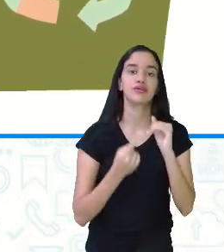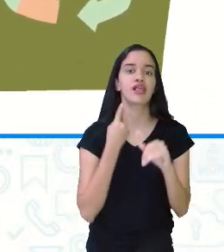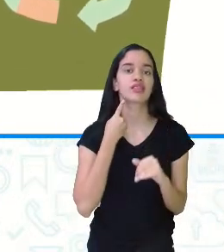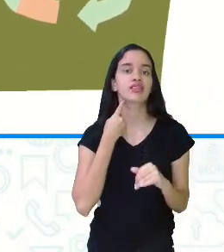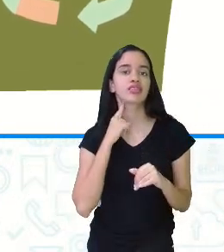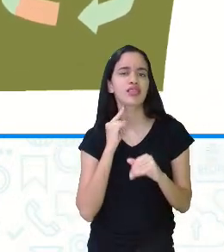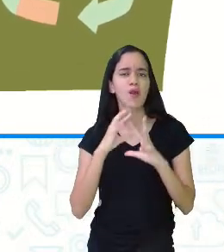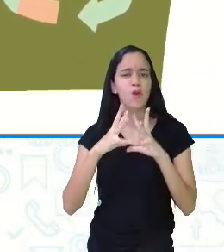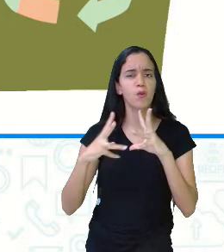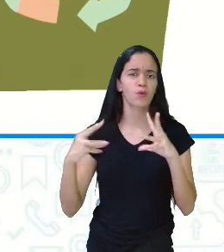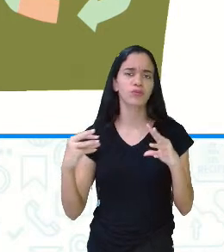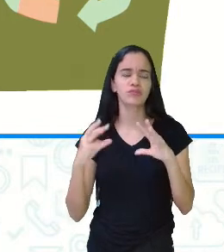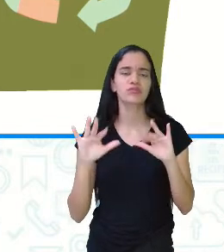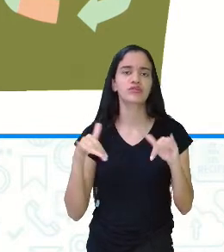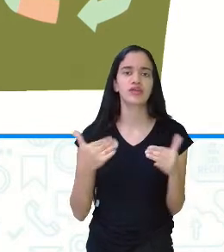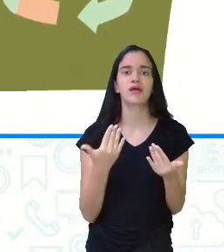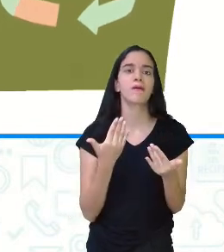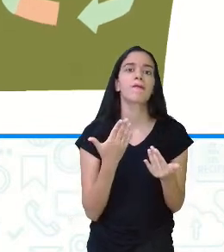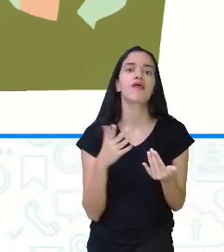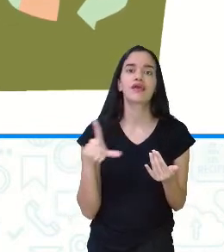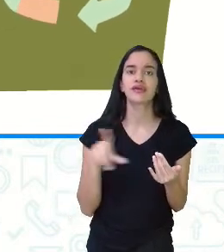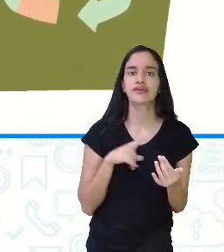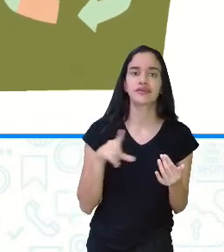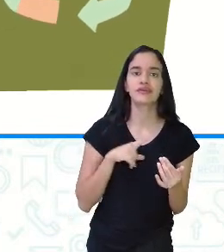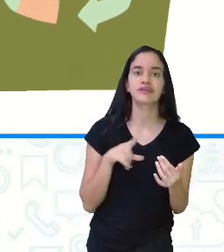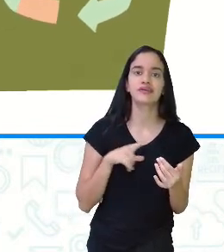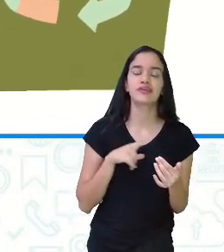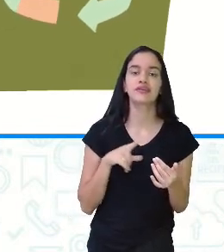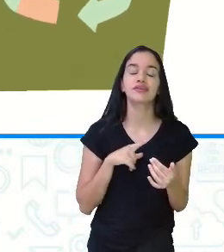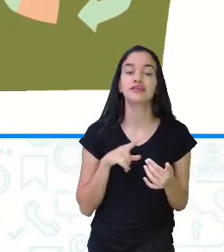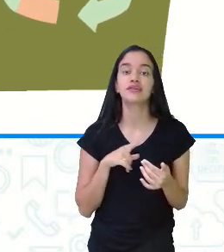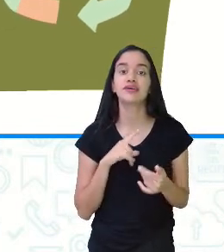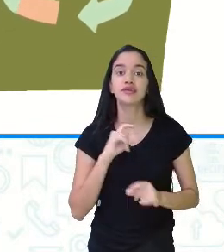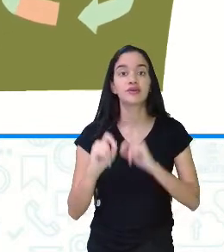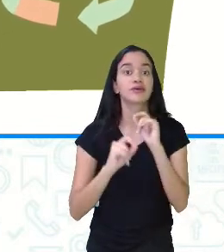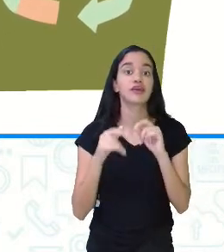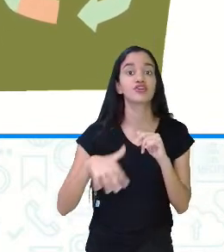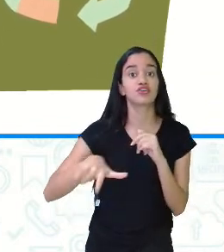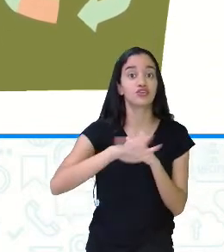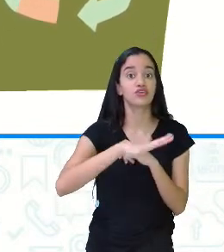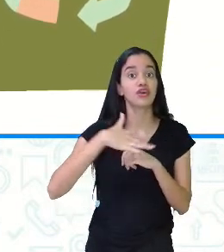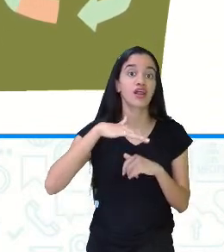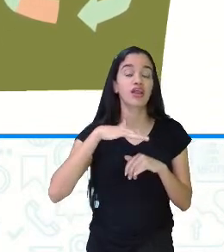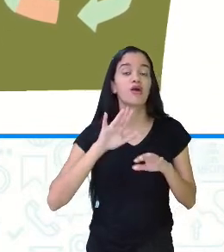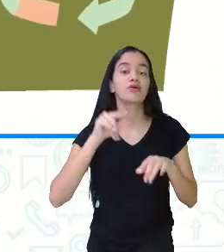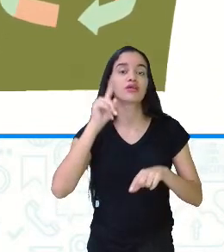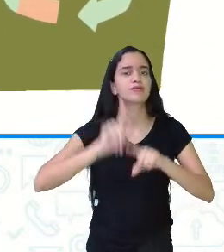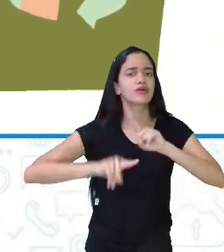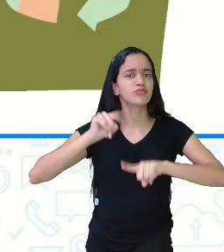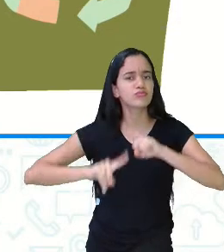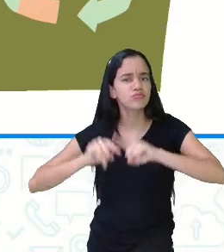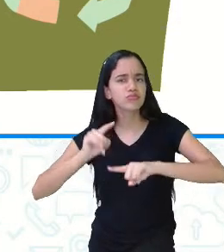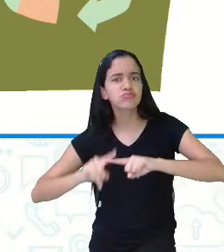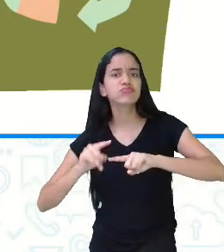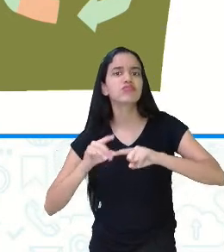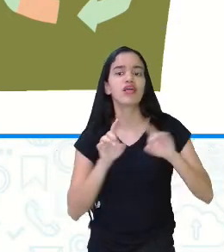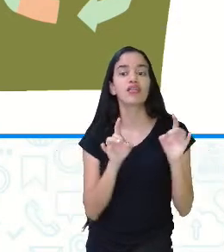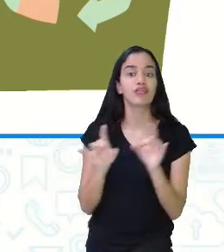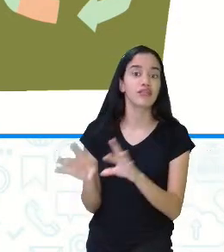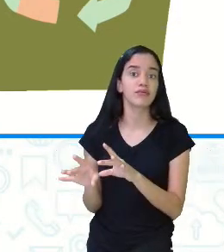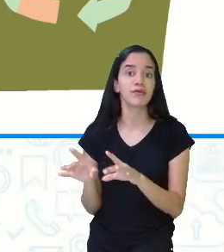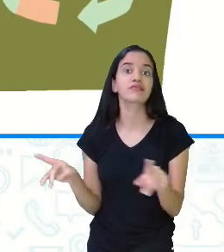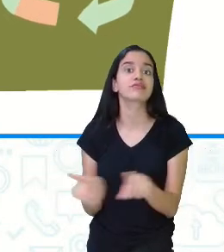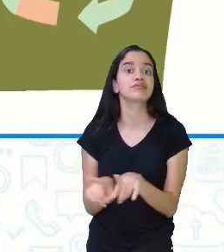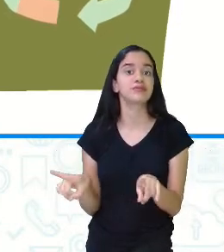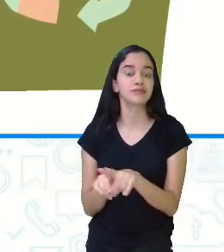decompositores quem atacam os restos de seres vivos, excrementos em geral, matéria orgânica dispersa no meio.